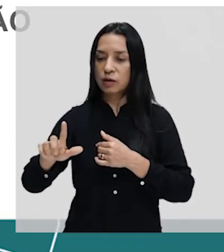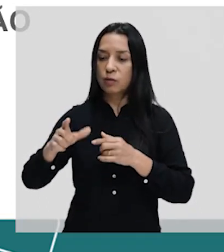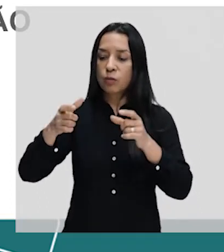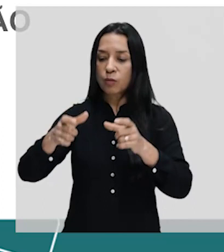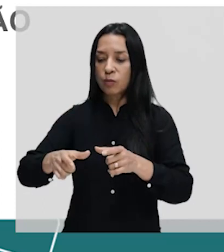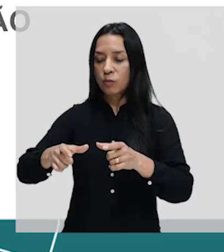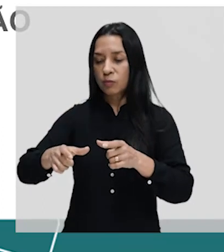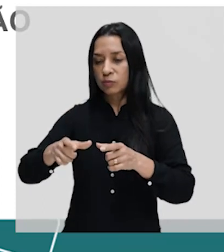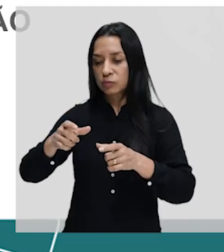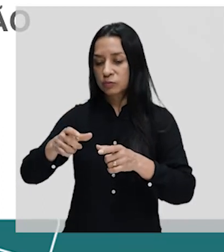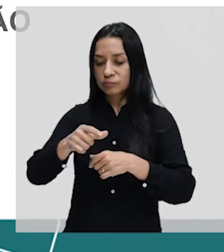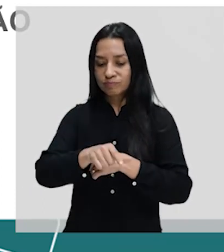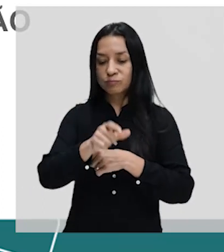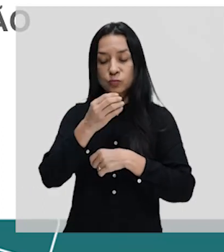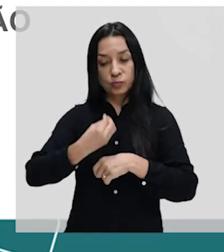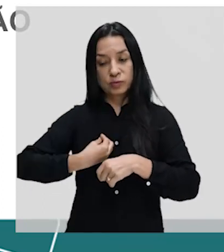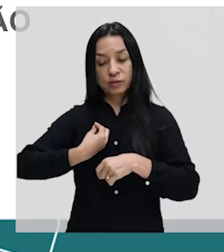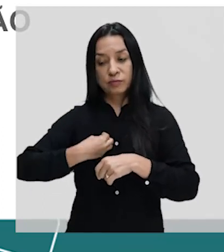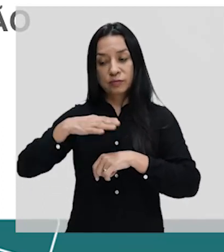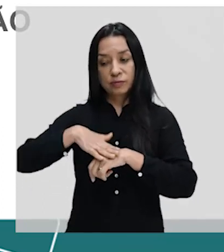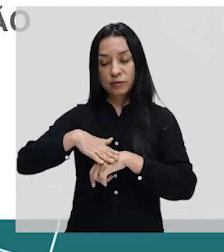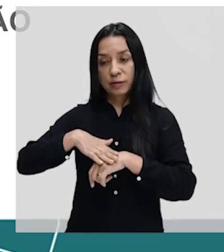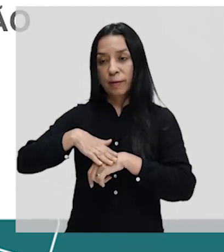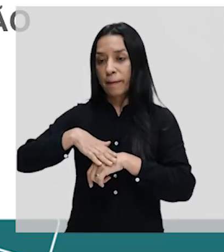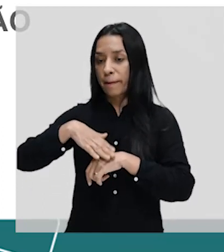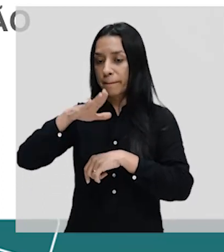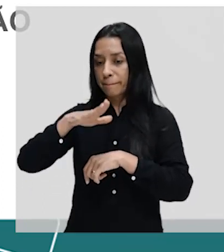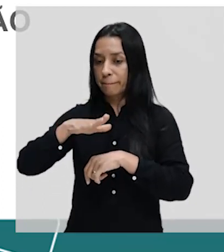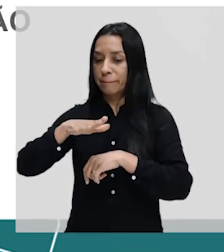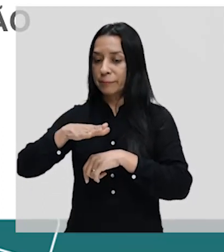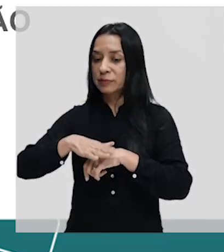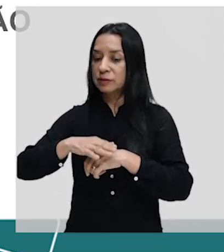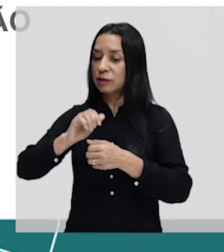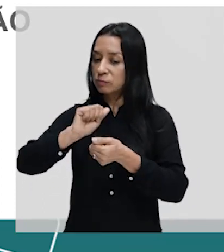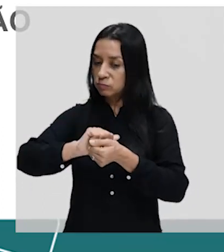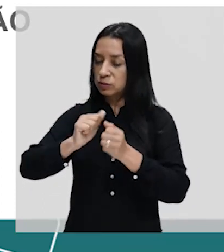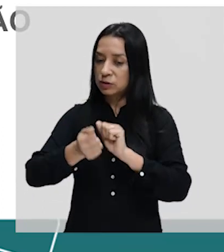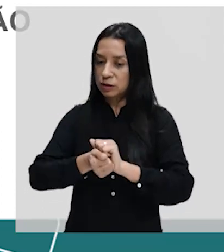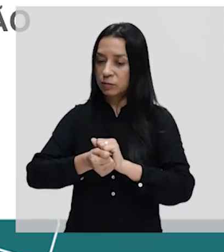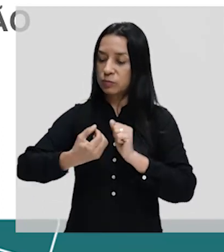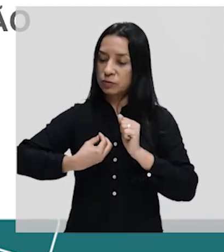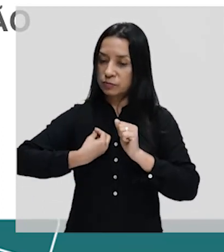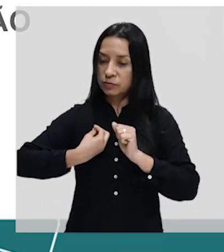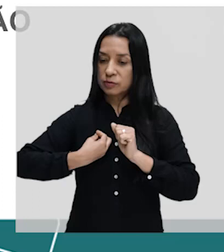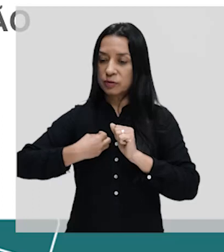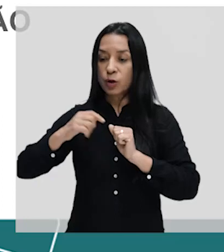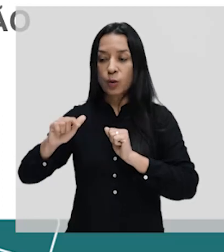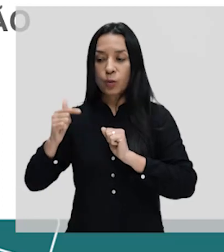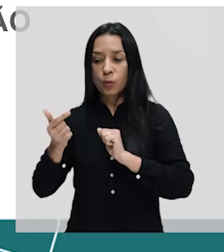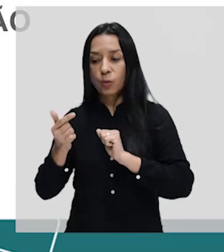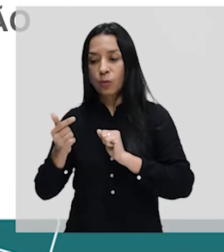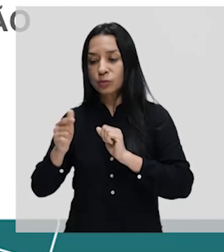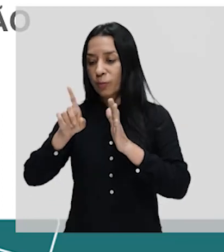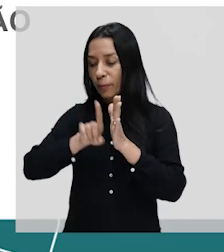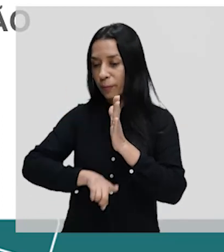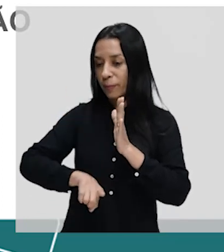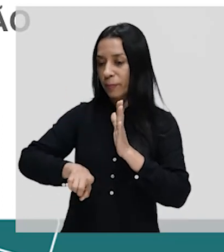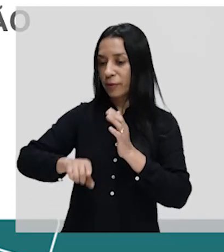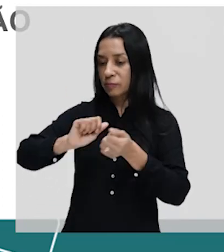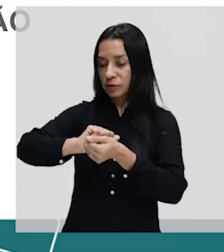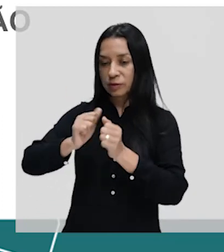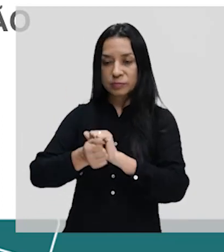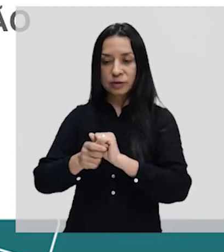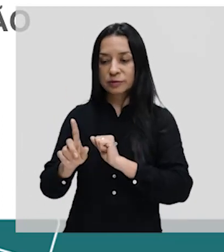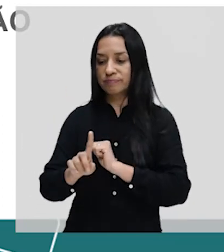mais aptos sobrevivem, os menos aptos não sobrevivem. E os mais aptos transmitem essa característica para os